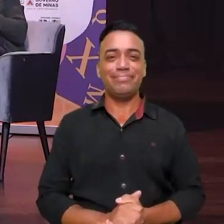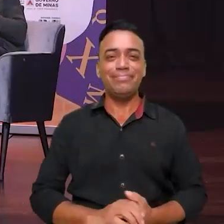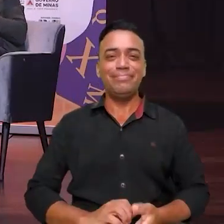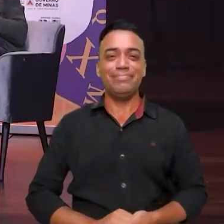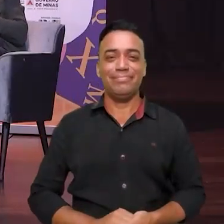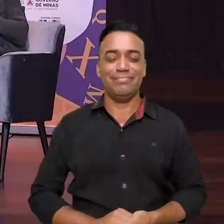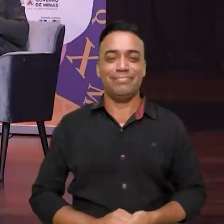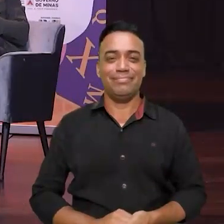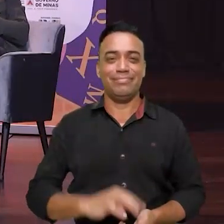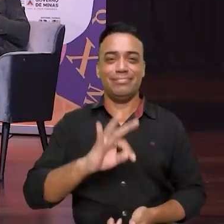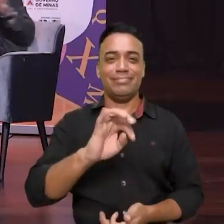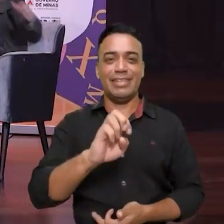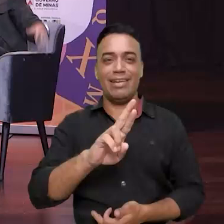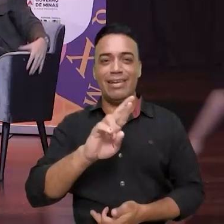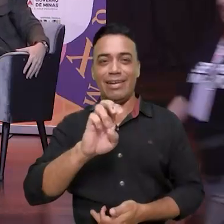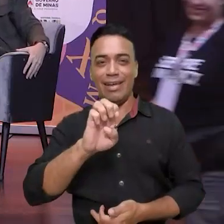Aqui, Tereza.